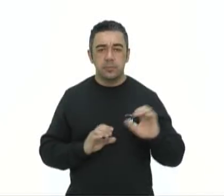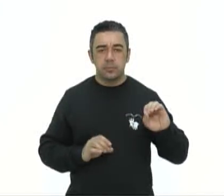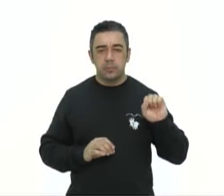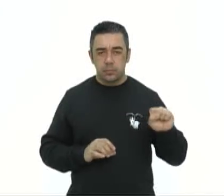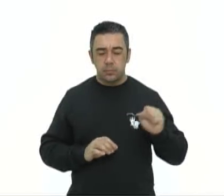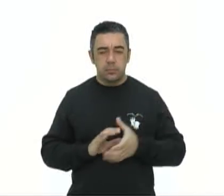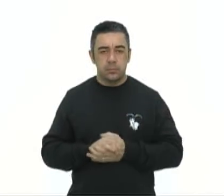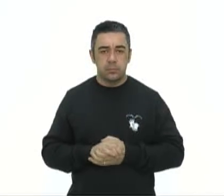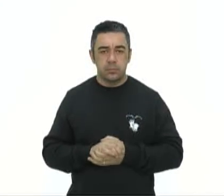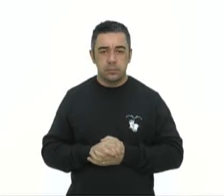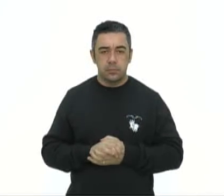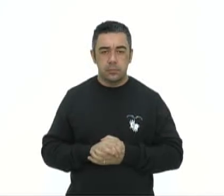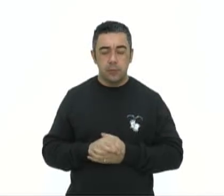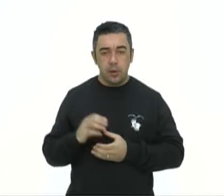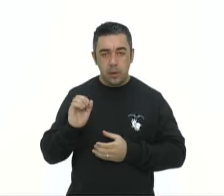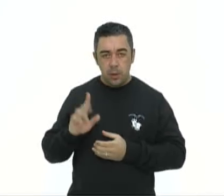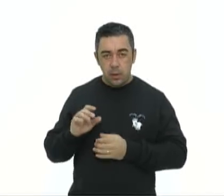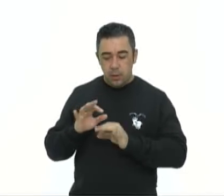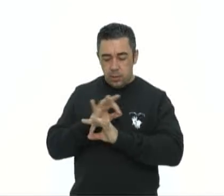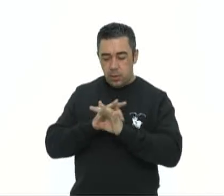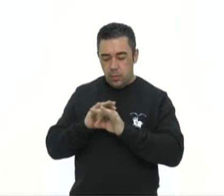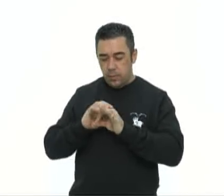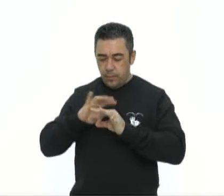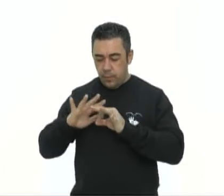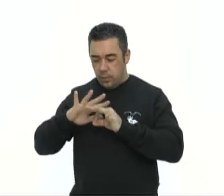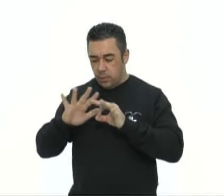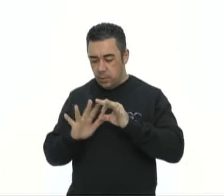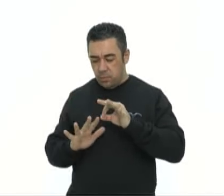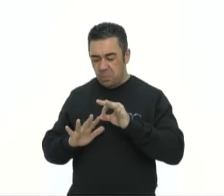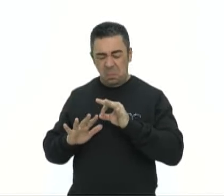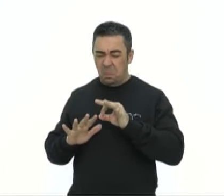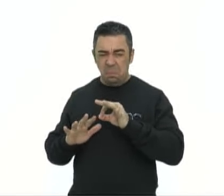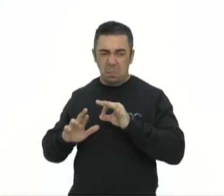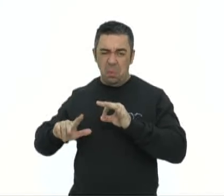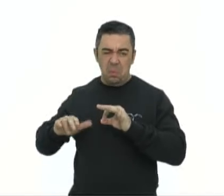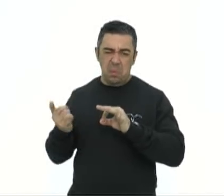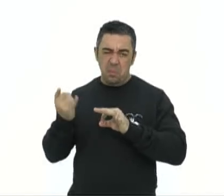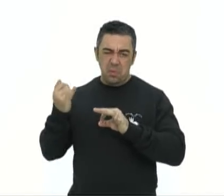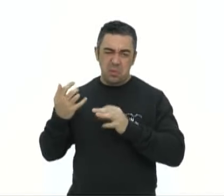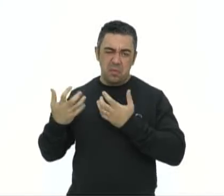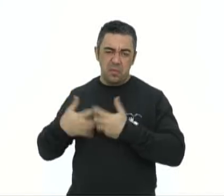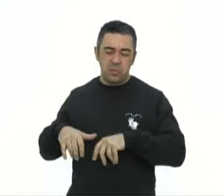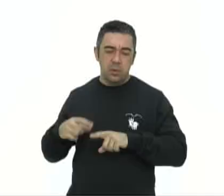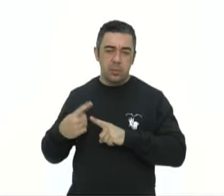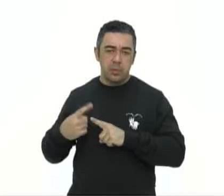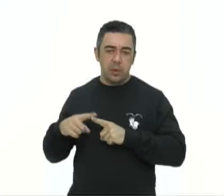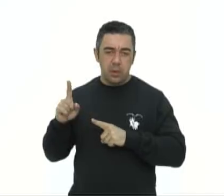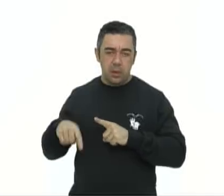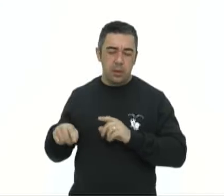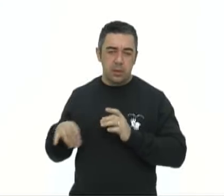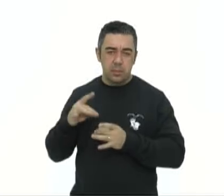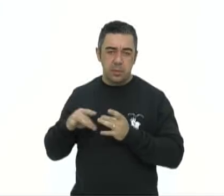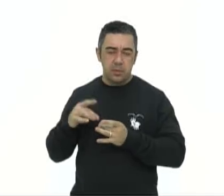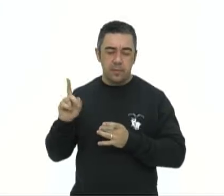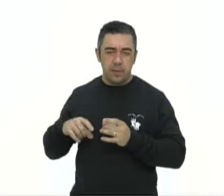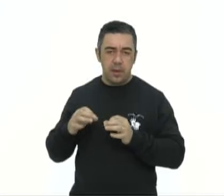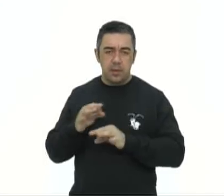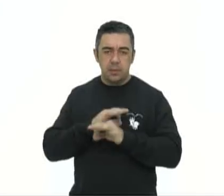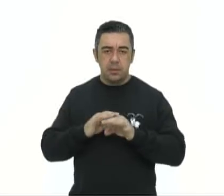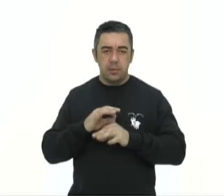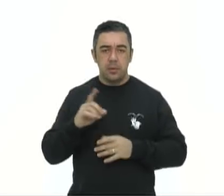a substância intercelular do tecido ósseo não tem importância em sua função, que é executada exclusivamente por células